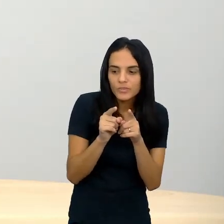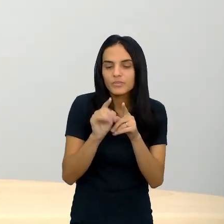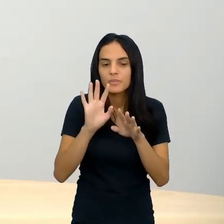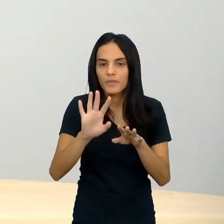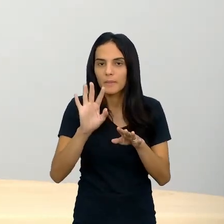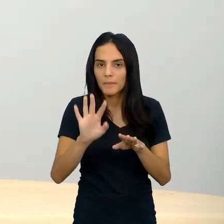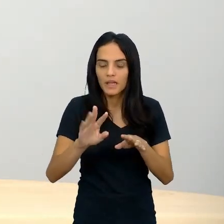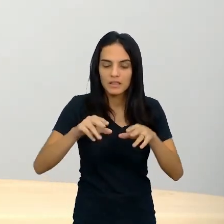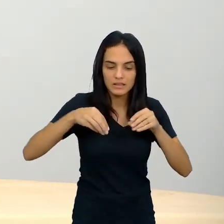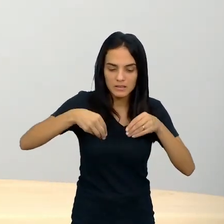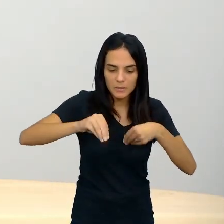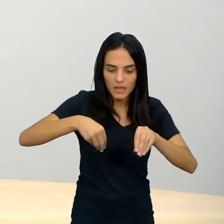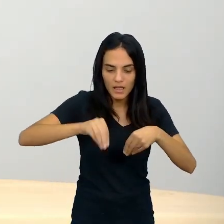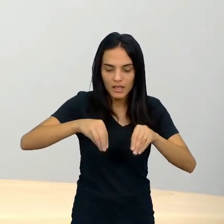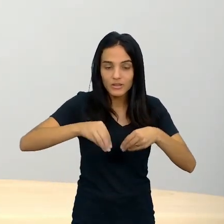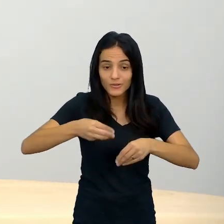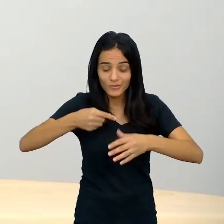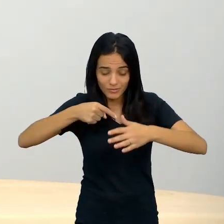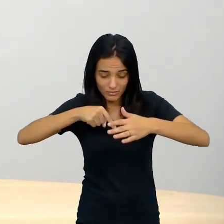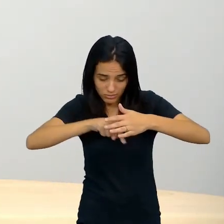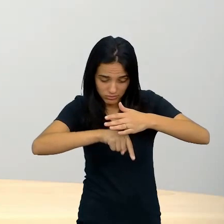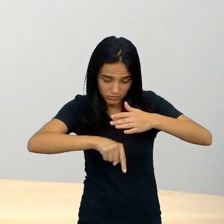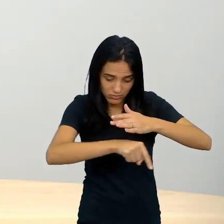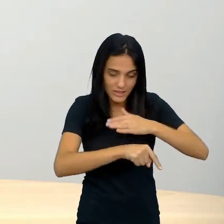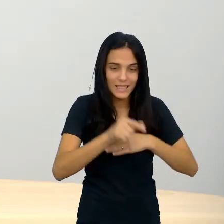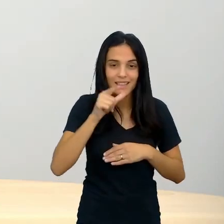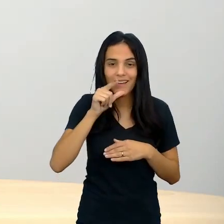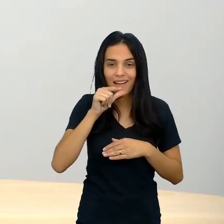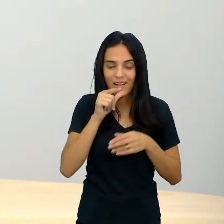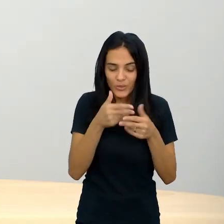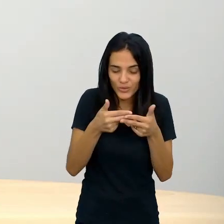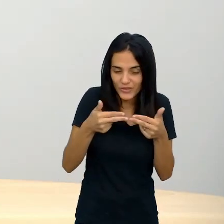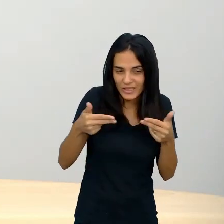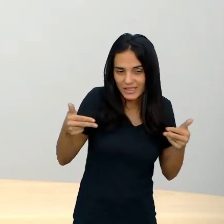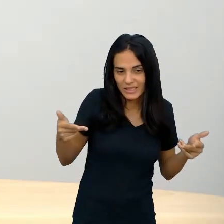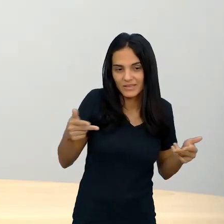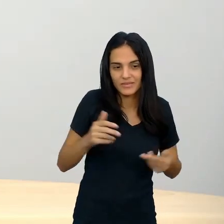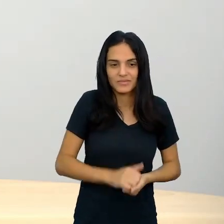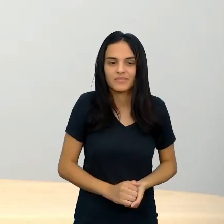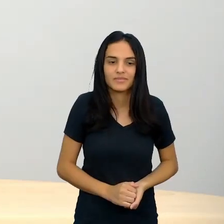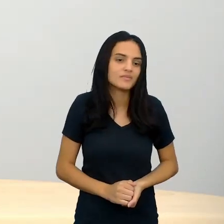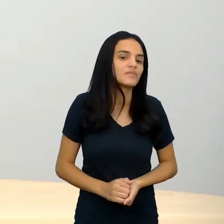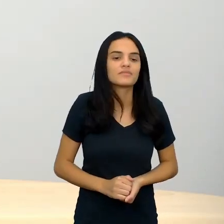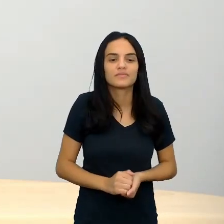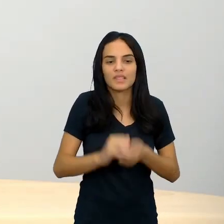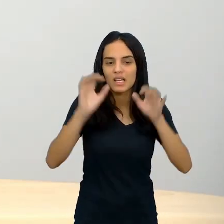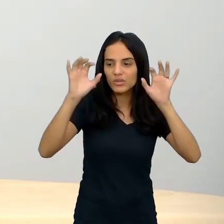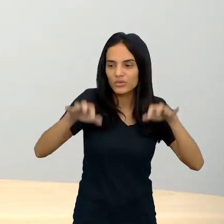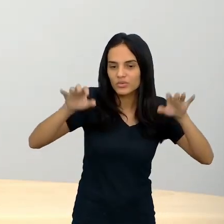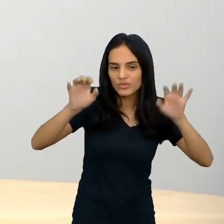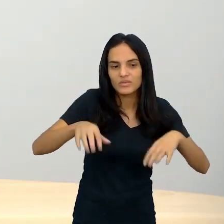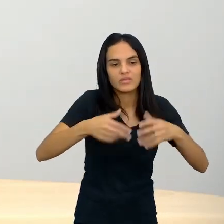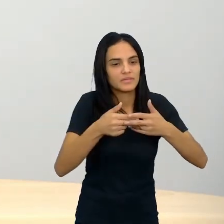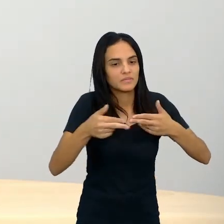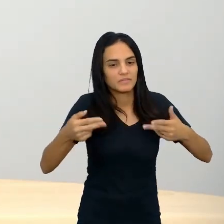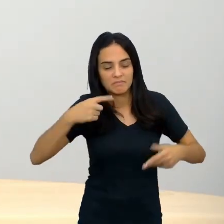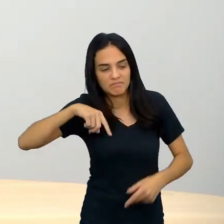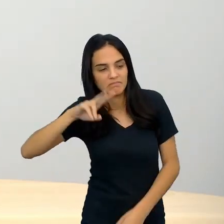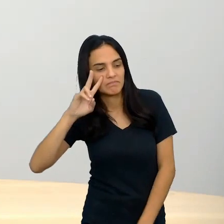incrível mar de plástico, de garrafas. Haja vista que nas chuvas, o que ocorre, a gente vê esse